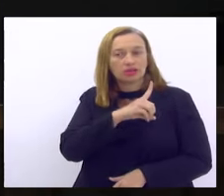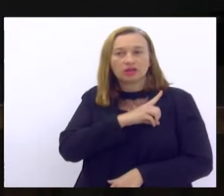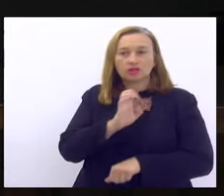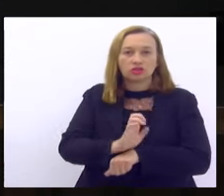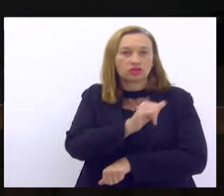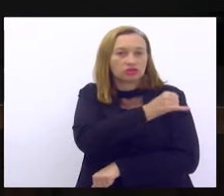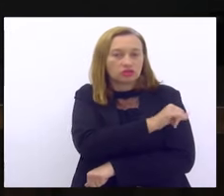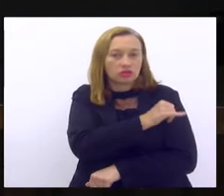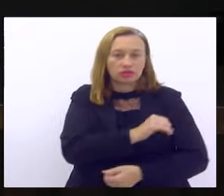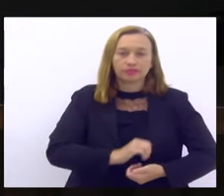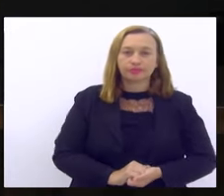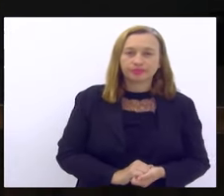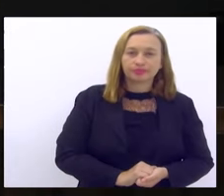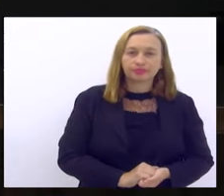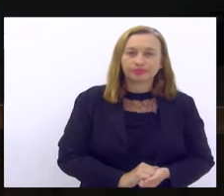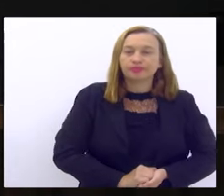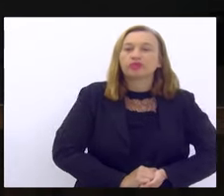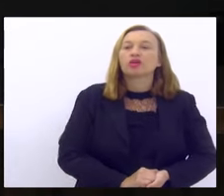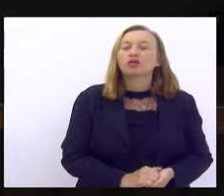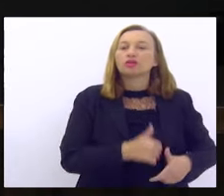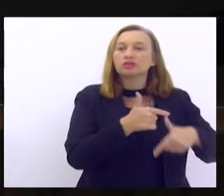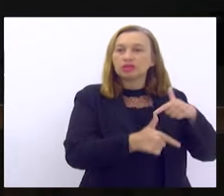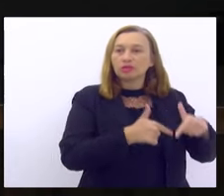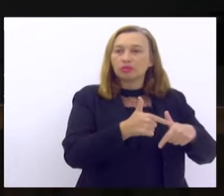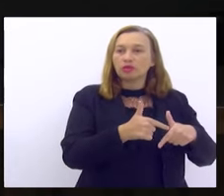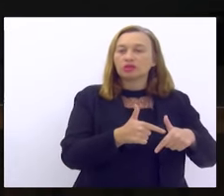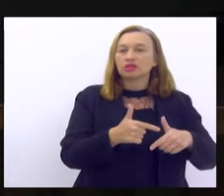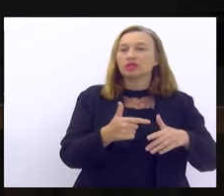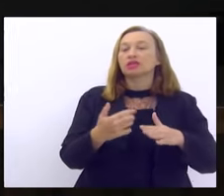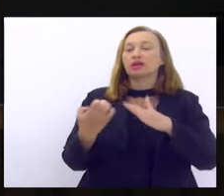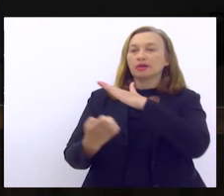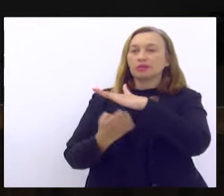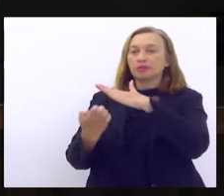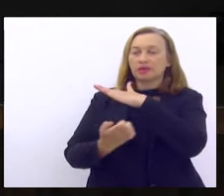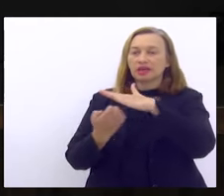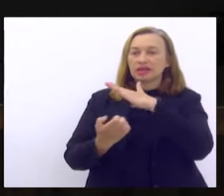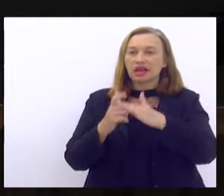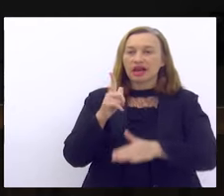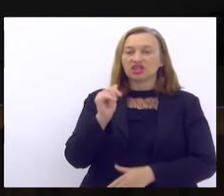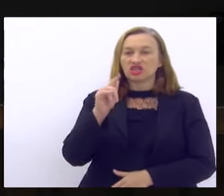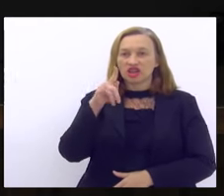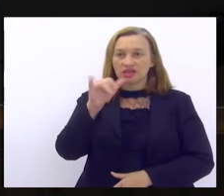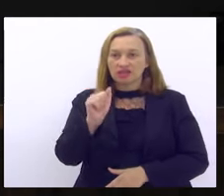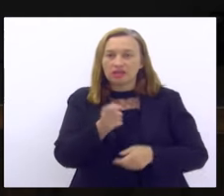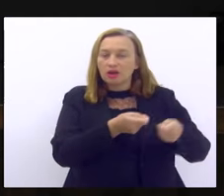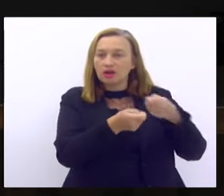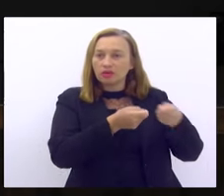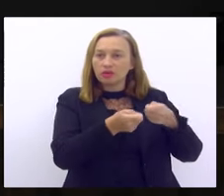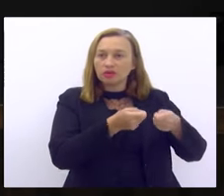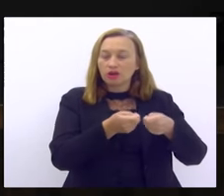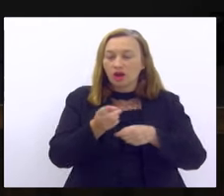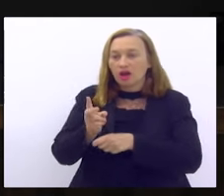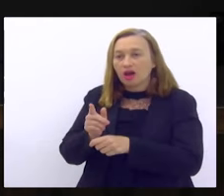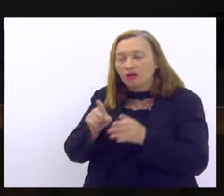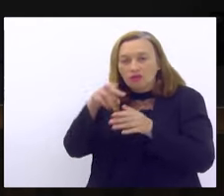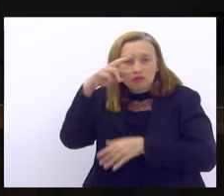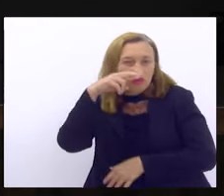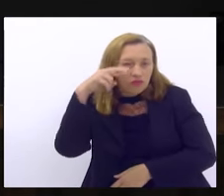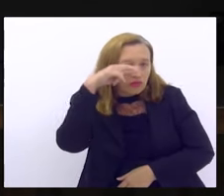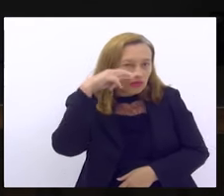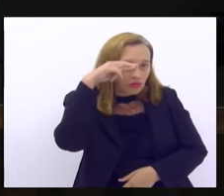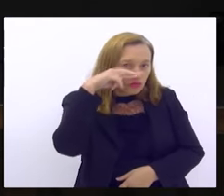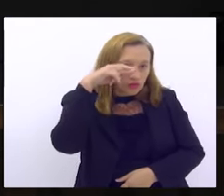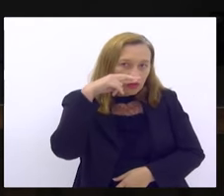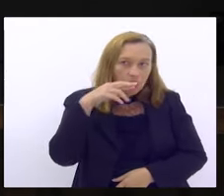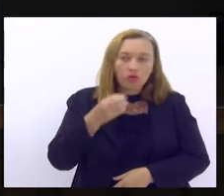Rio de Janeiro, bem como a atuação das agências reguladoras, notadamente no que tange a fiscalização, primando pela